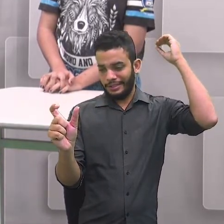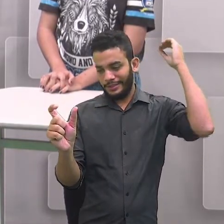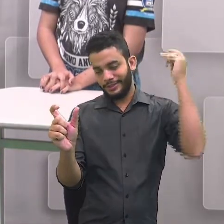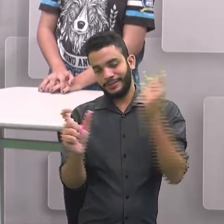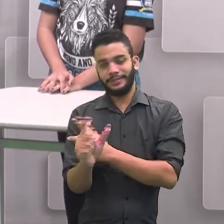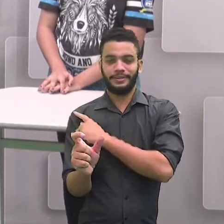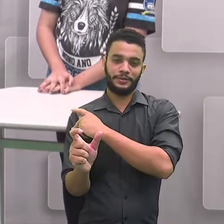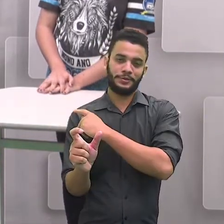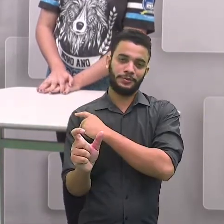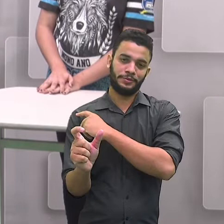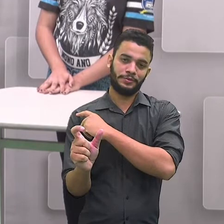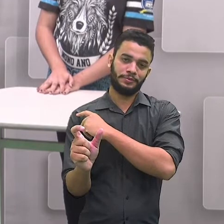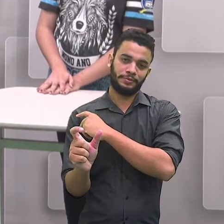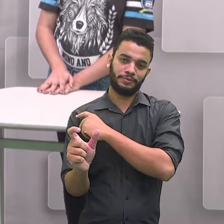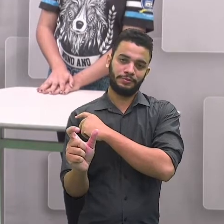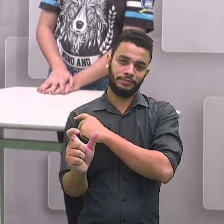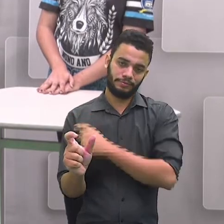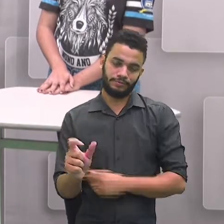errada.